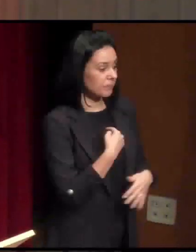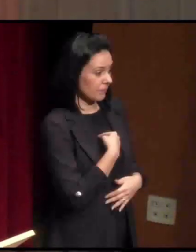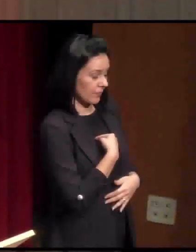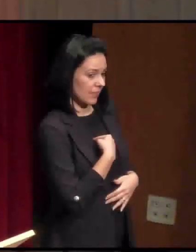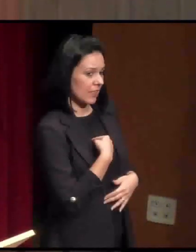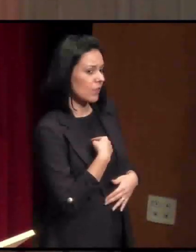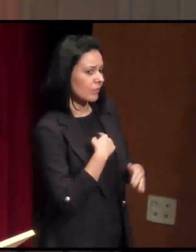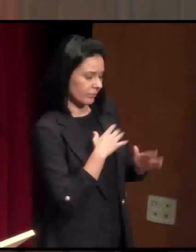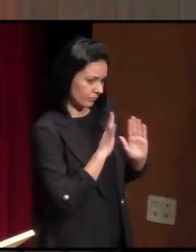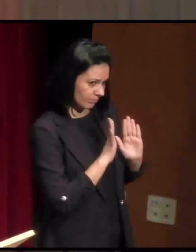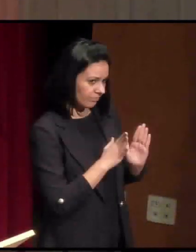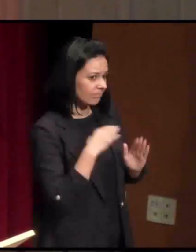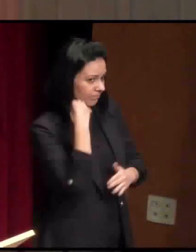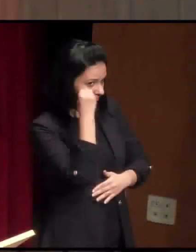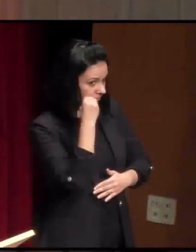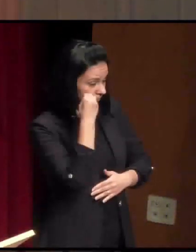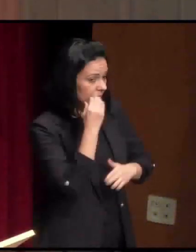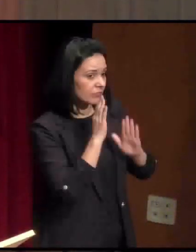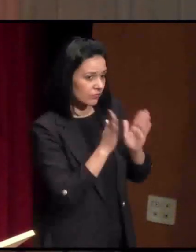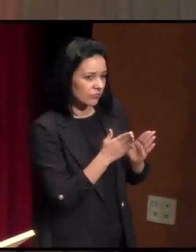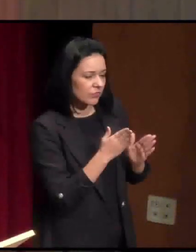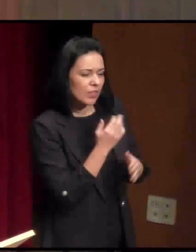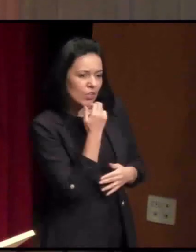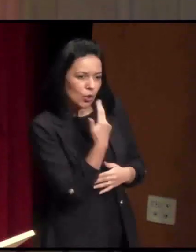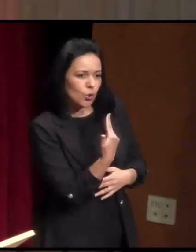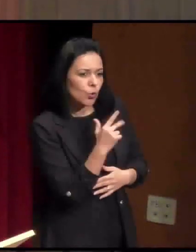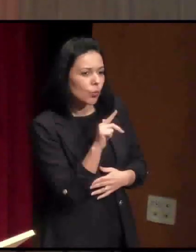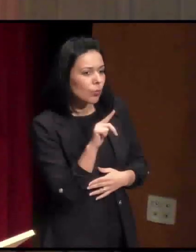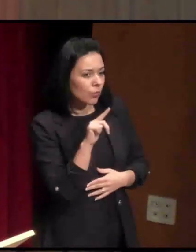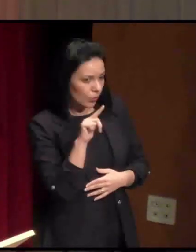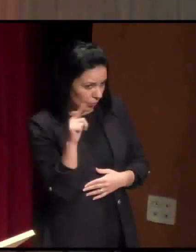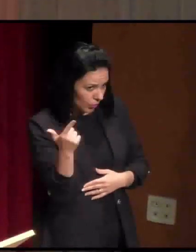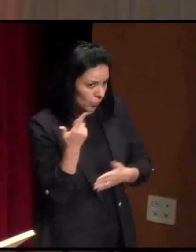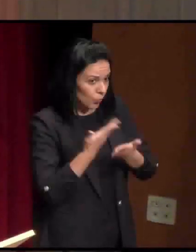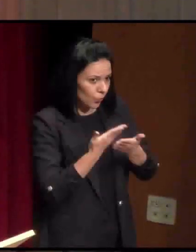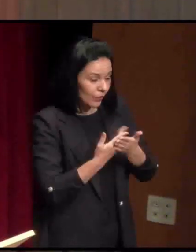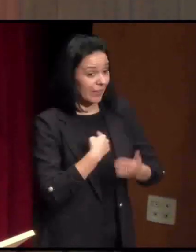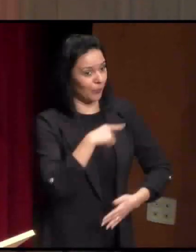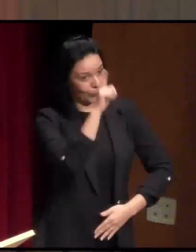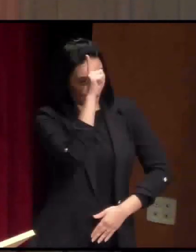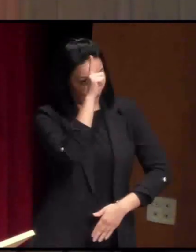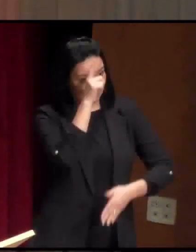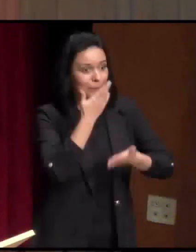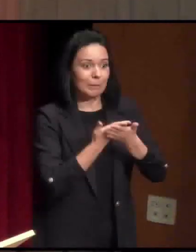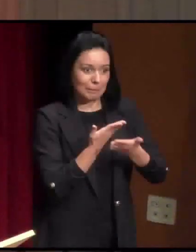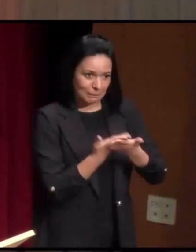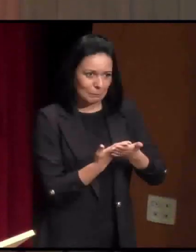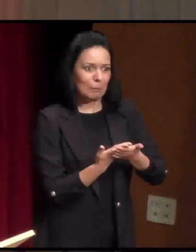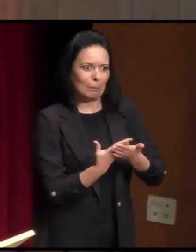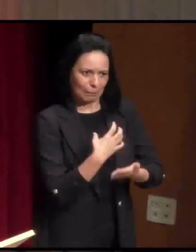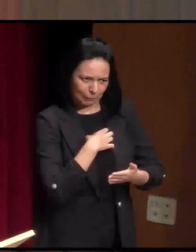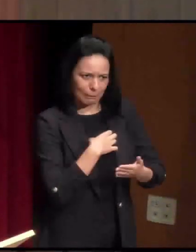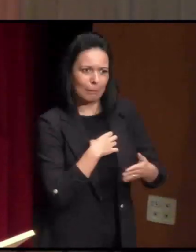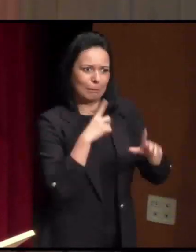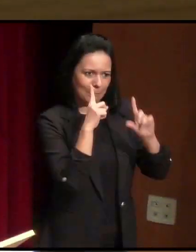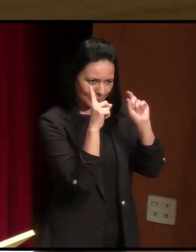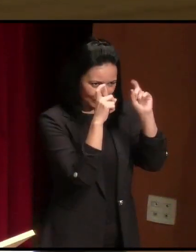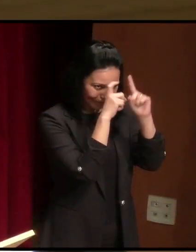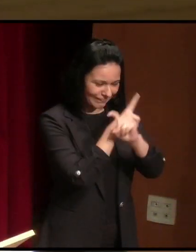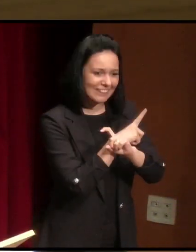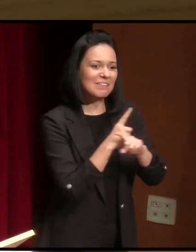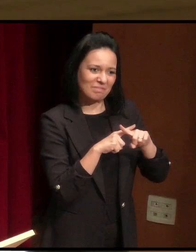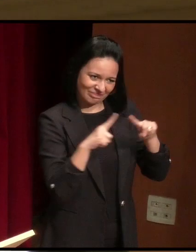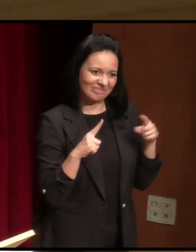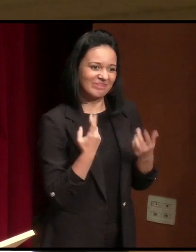exemplo vivo disso, de estudar um outro idioma. Eu estudo alemão, gente, barbaridade.